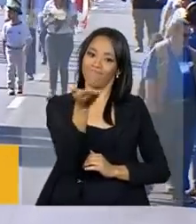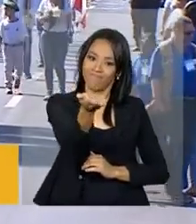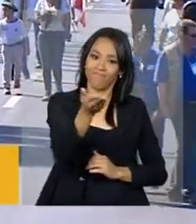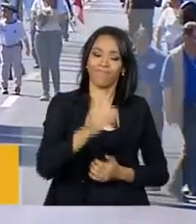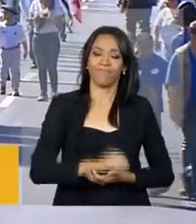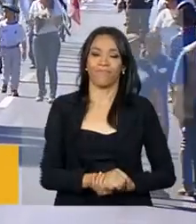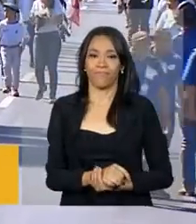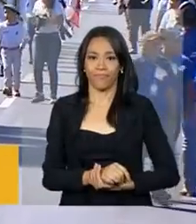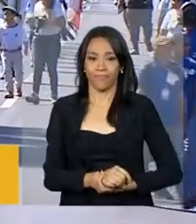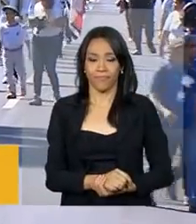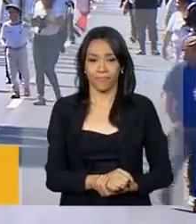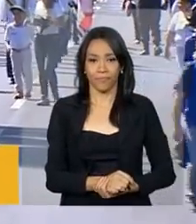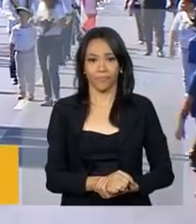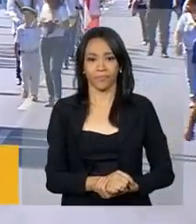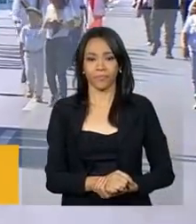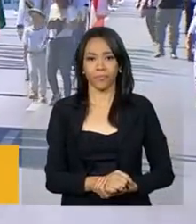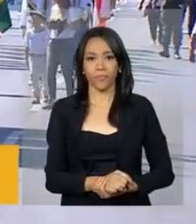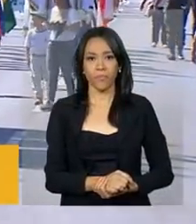turquesa.